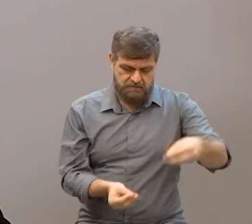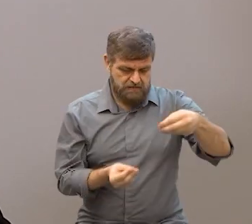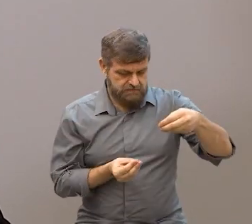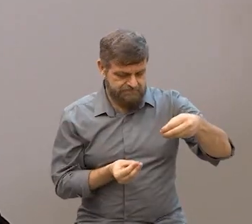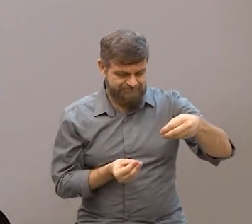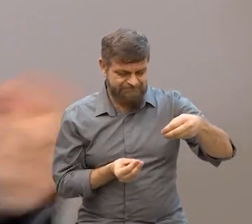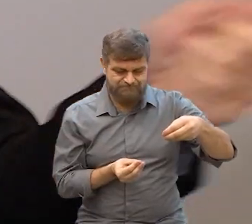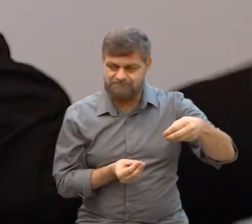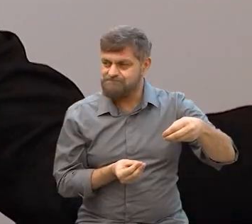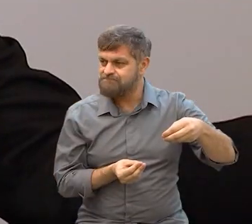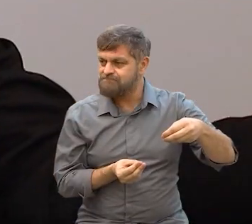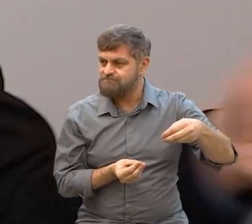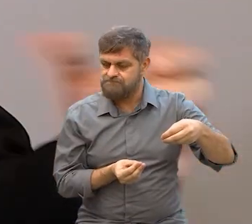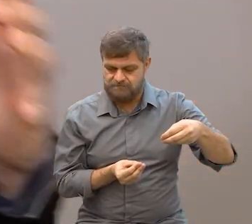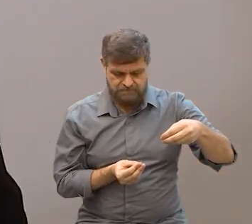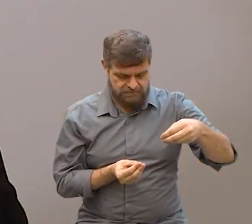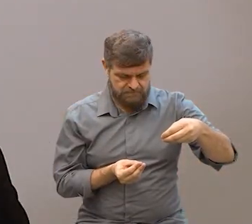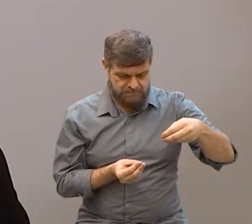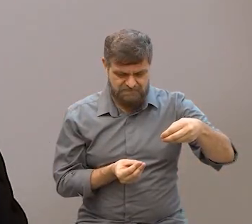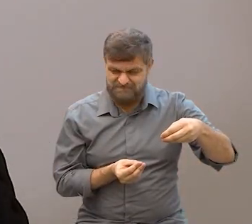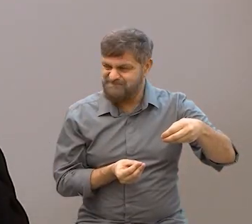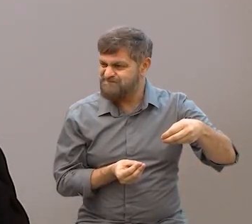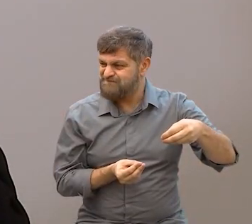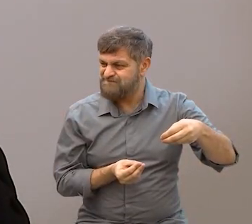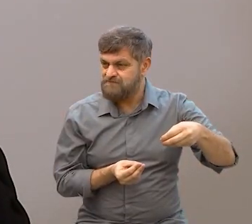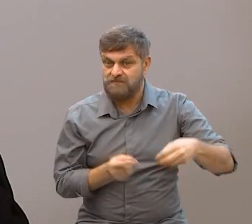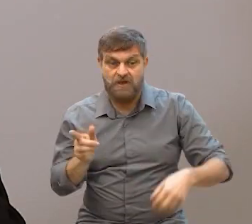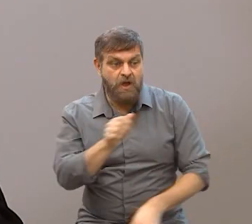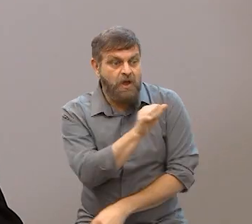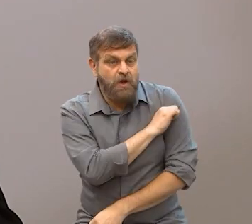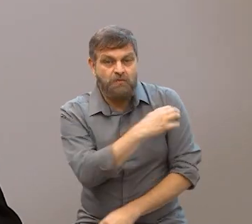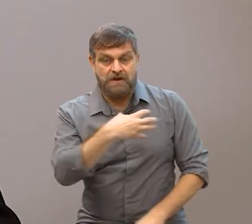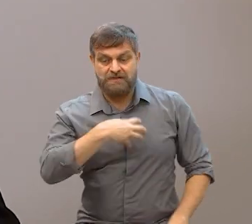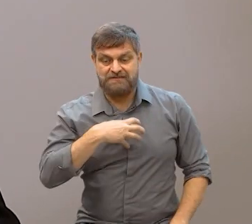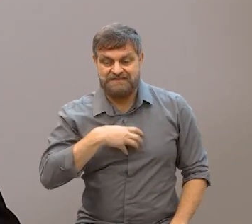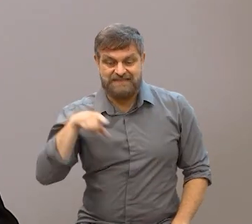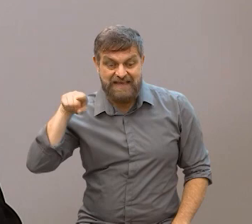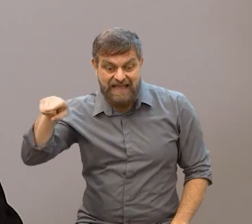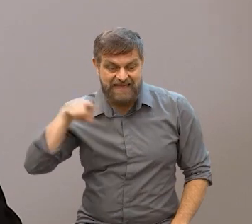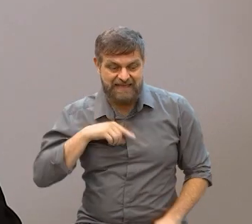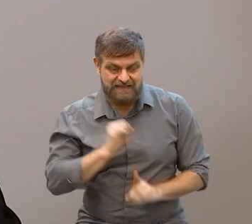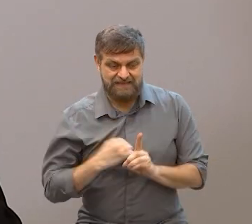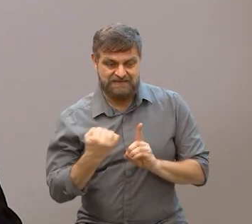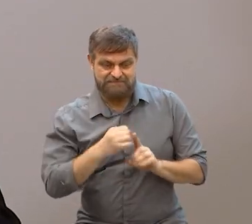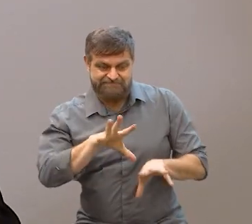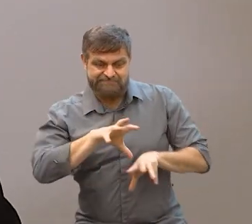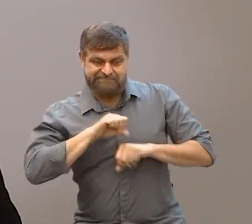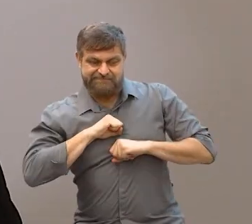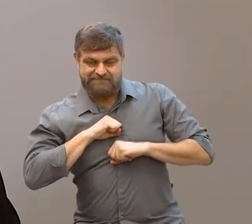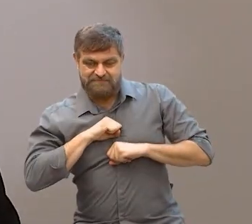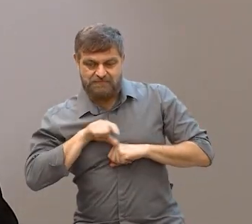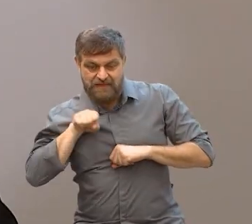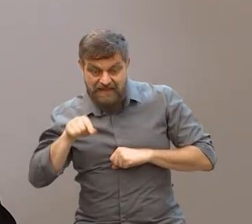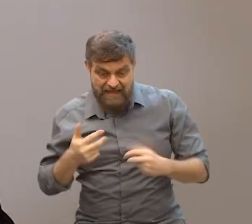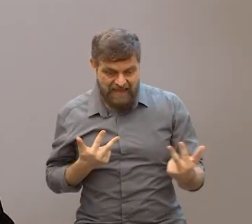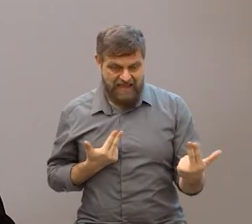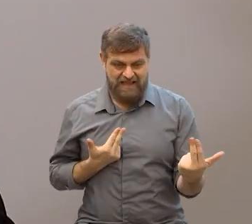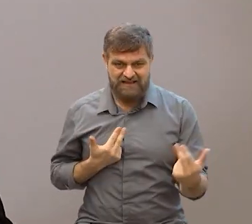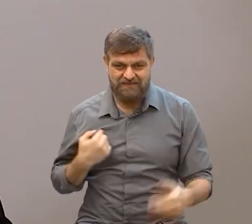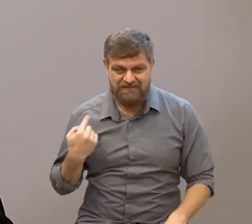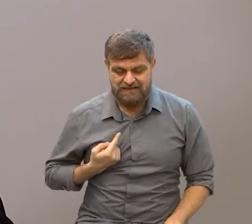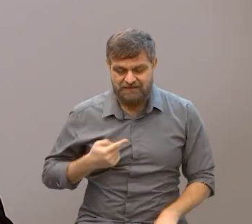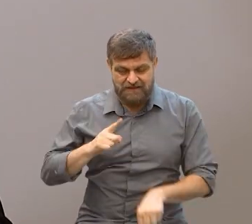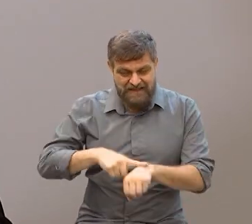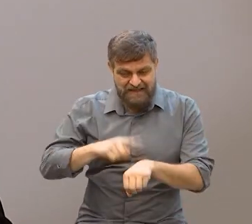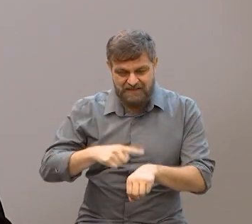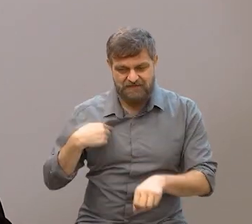4, ou 7. Né? Ele sente aquilo, porque ele é um ser biopsicossocial, assim como nós. Então, aí também é